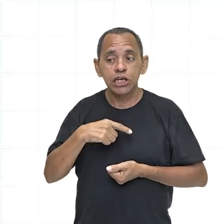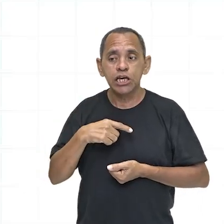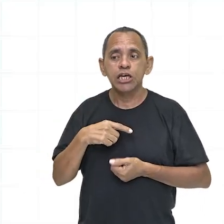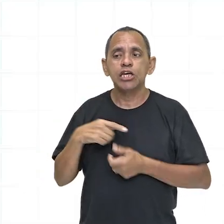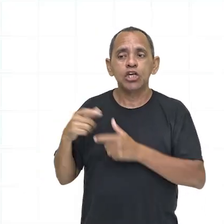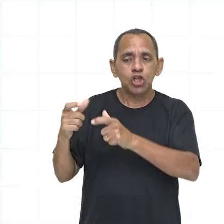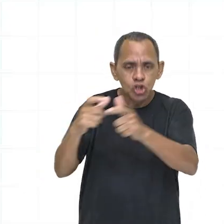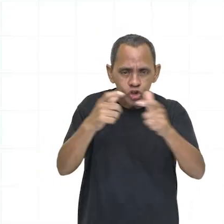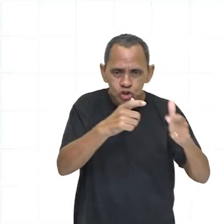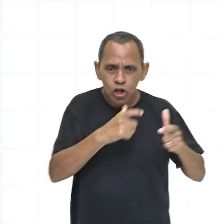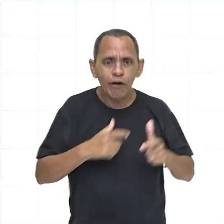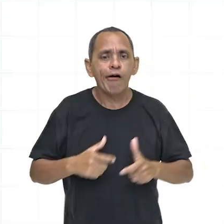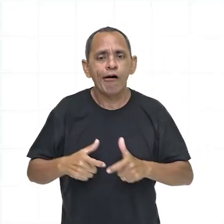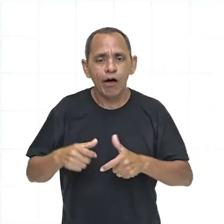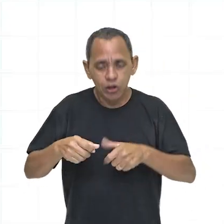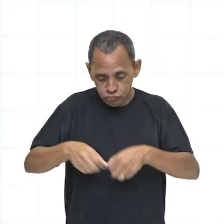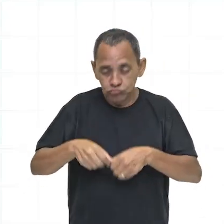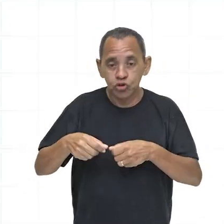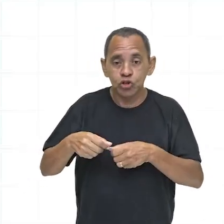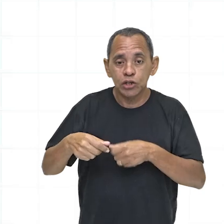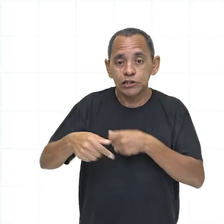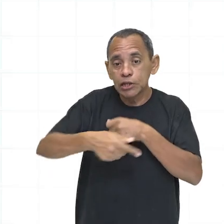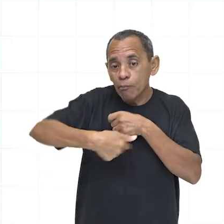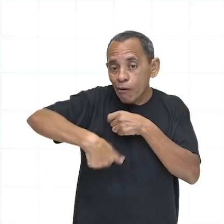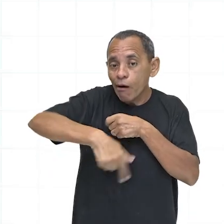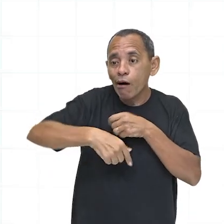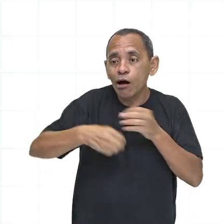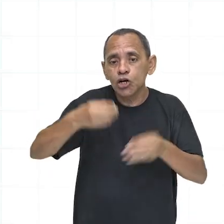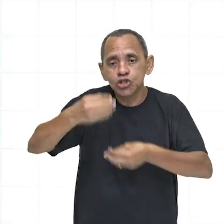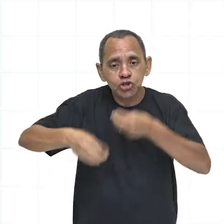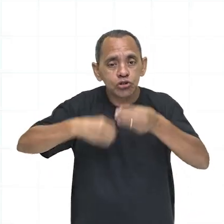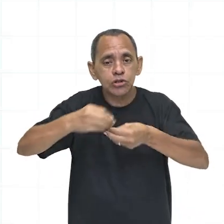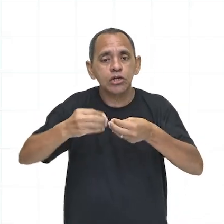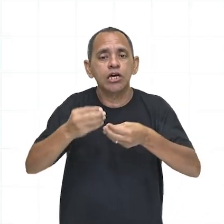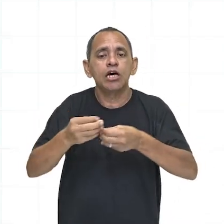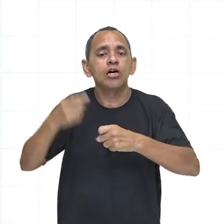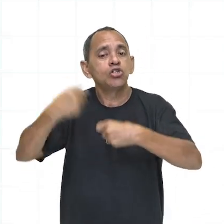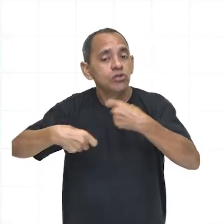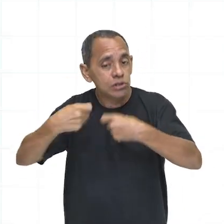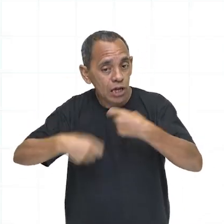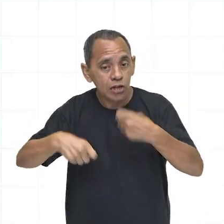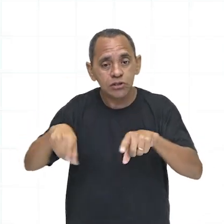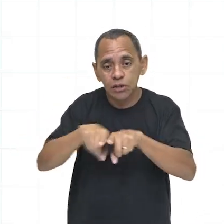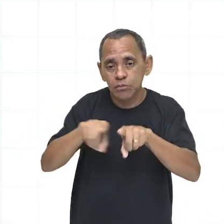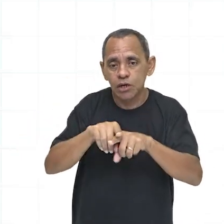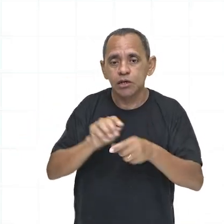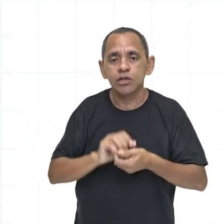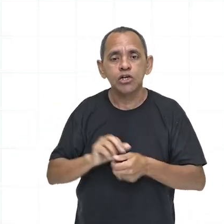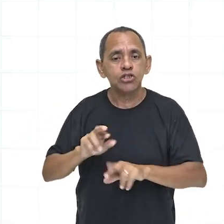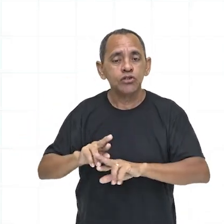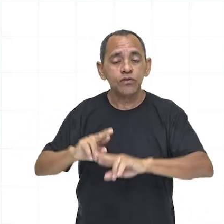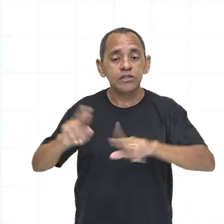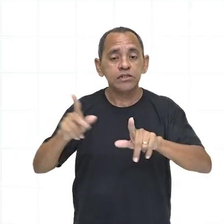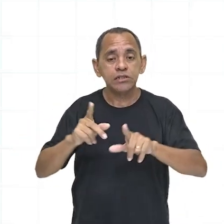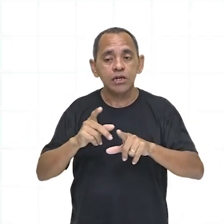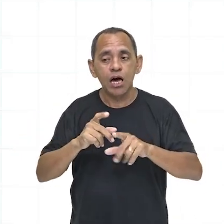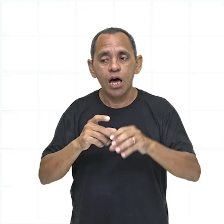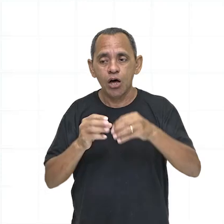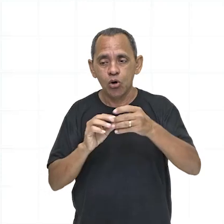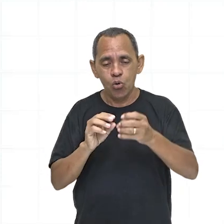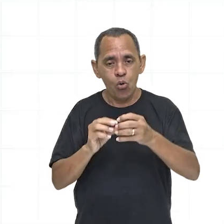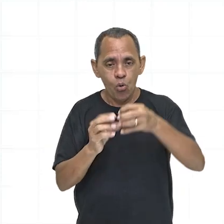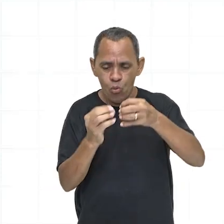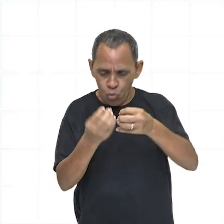glândulas sexuais. É a única coisa que vai diferenciar, que no caso dos homens é o testículo, né, e nas mulheres são